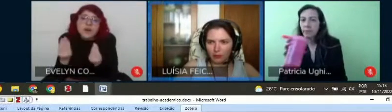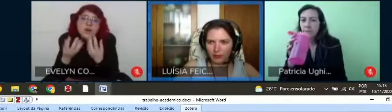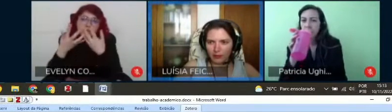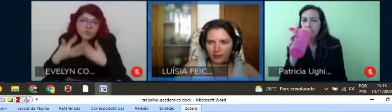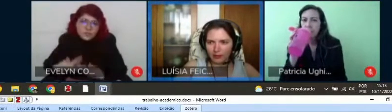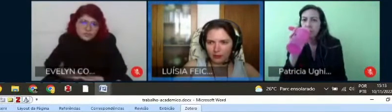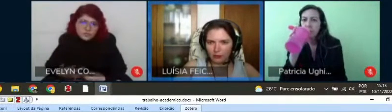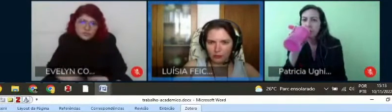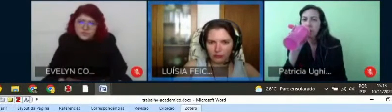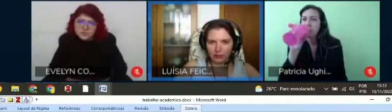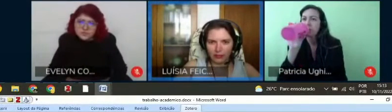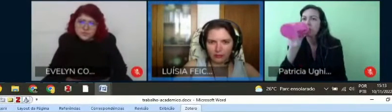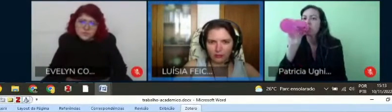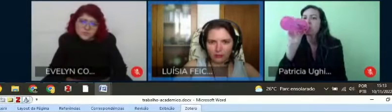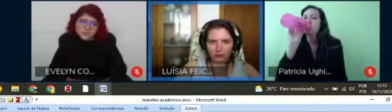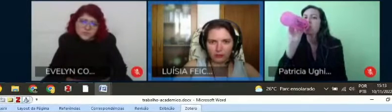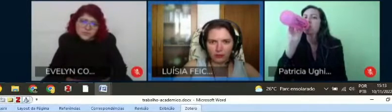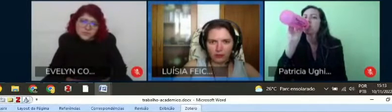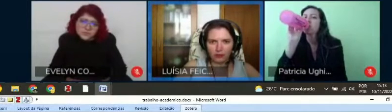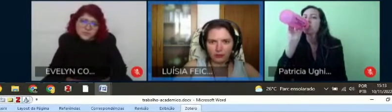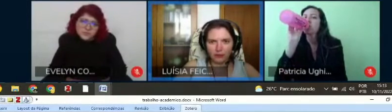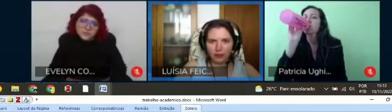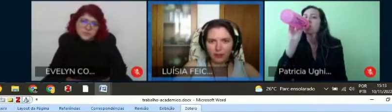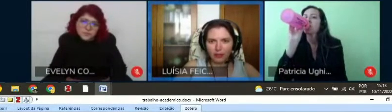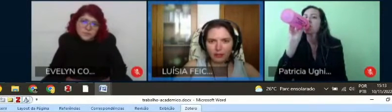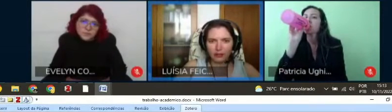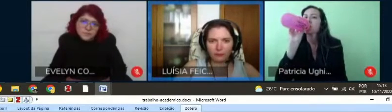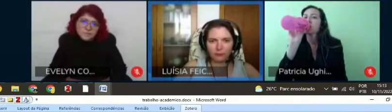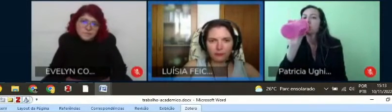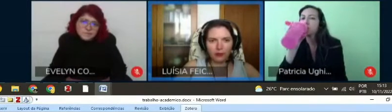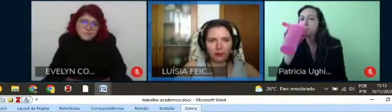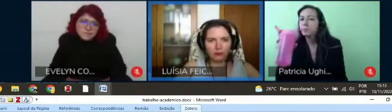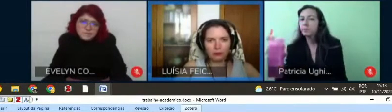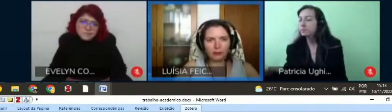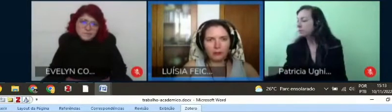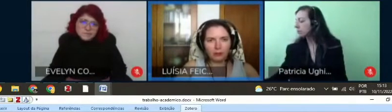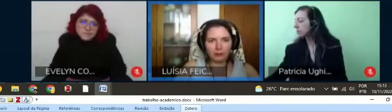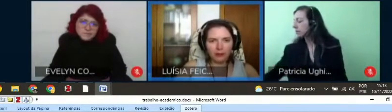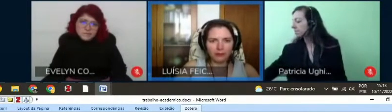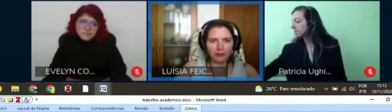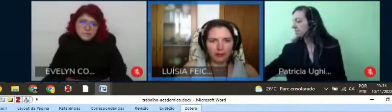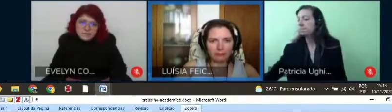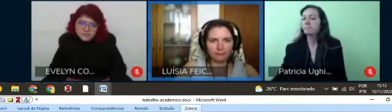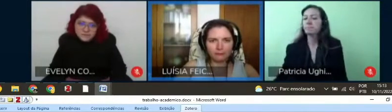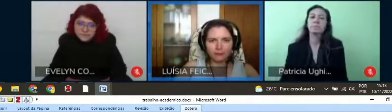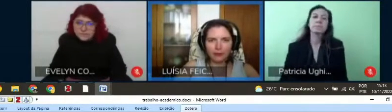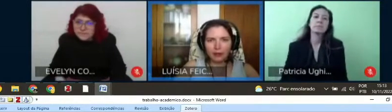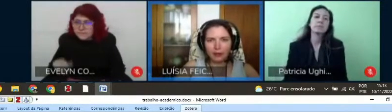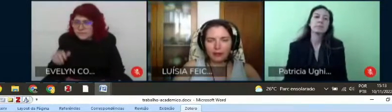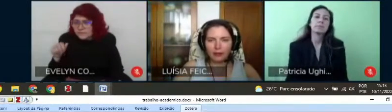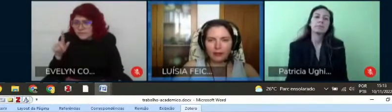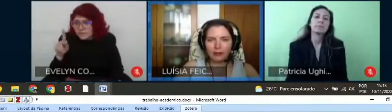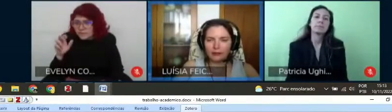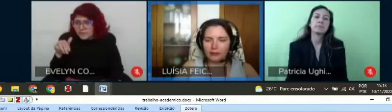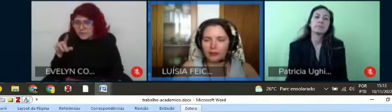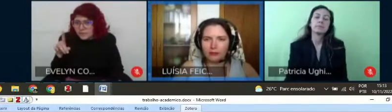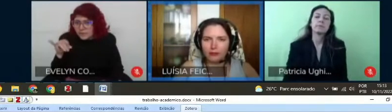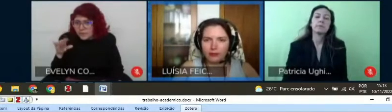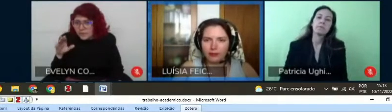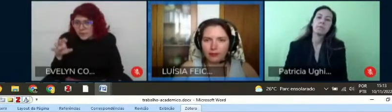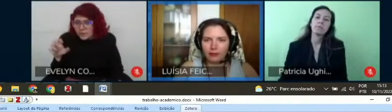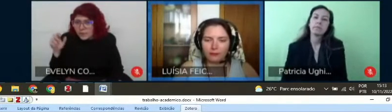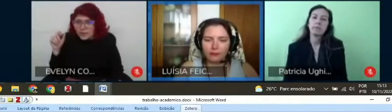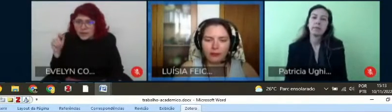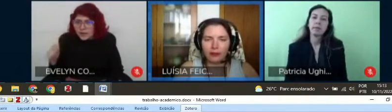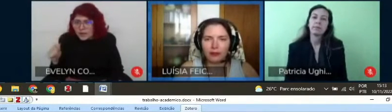a ideia, qual que é a ideia dos anexos e dos apêndices. Então, eu vou lá para o apêndice A, e daí esse